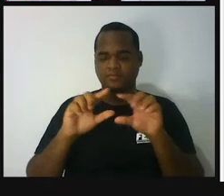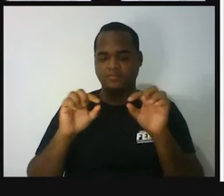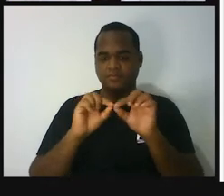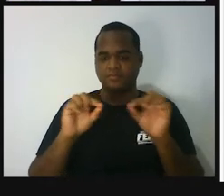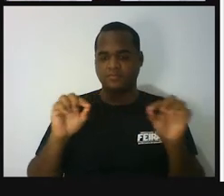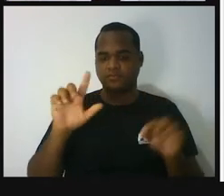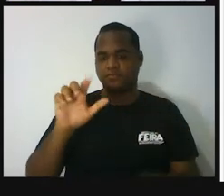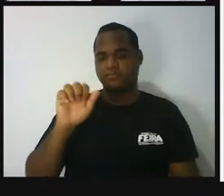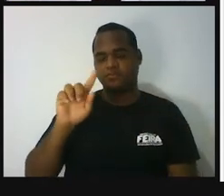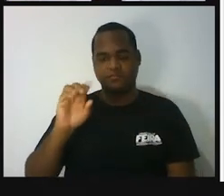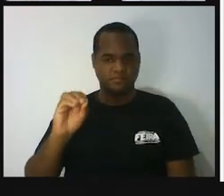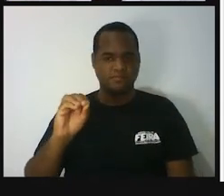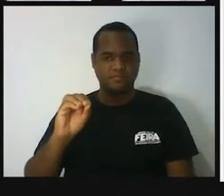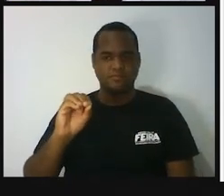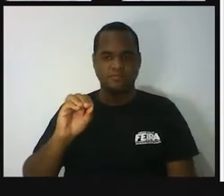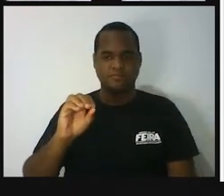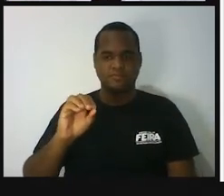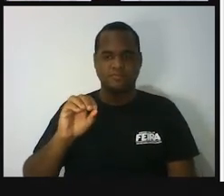dois lados,